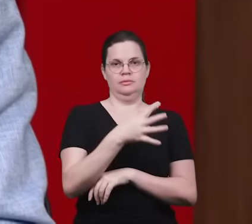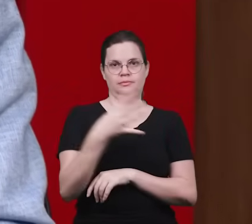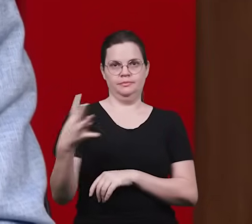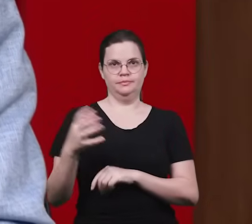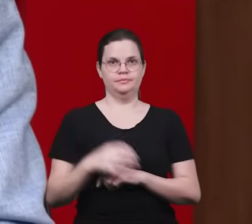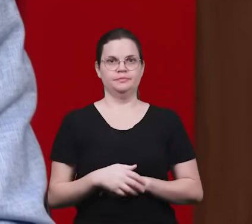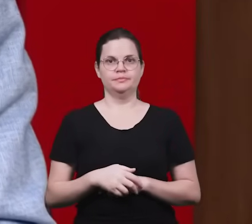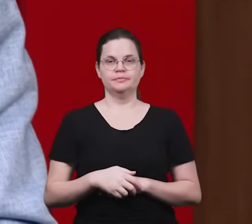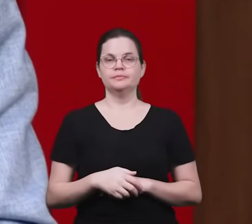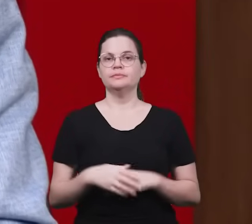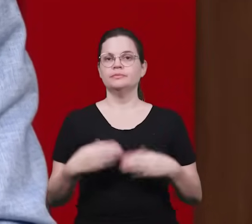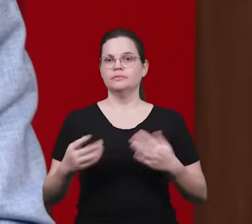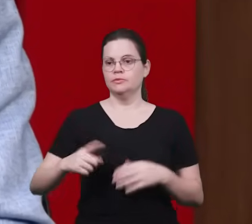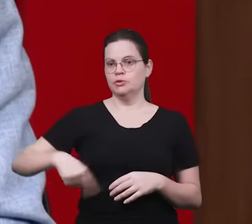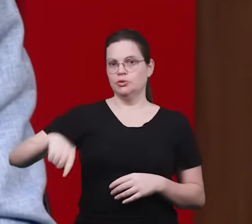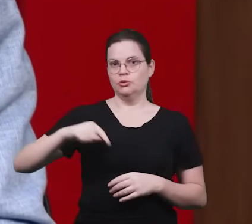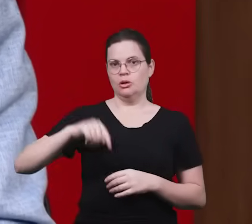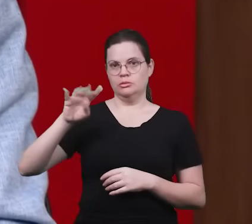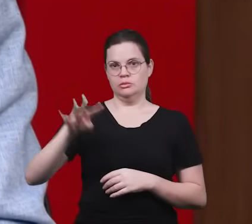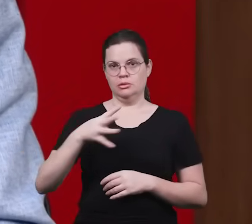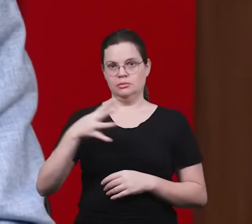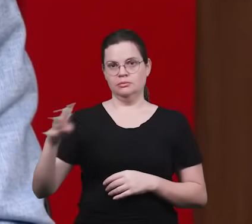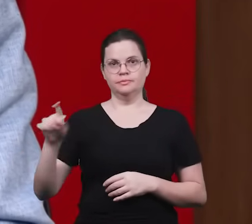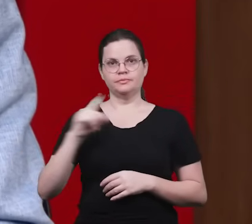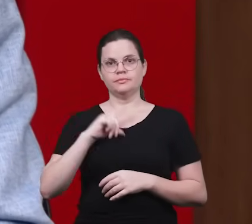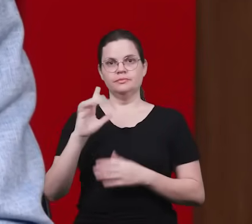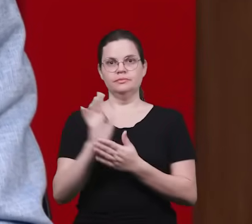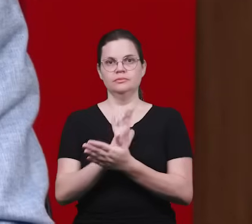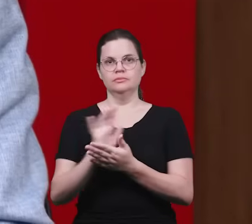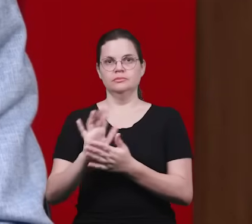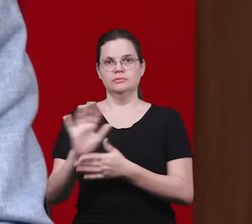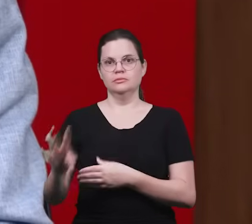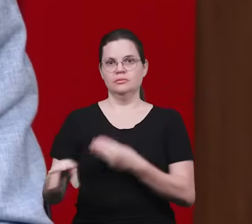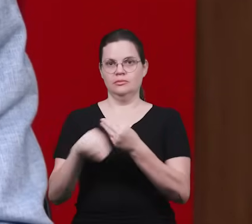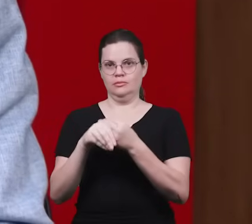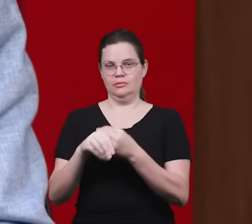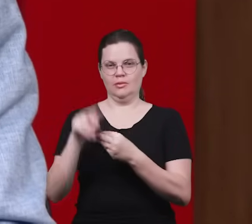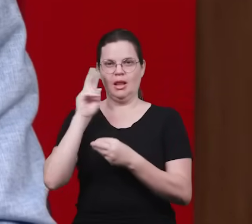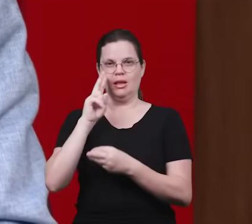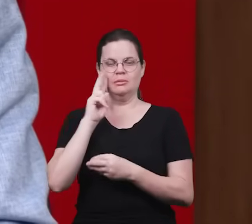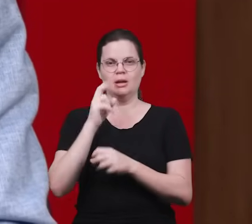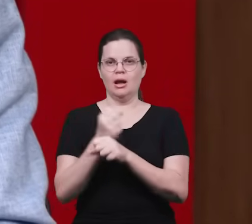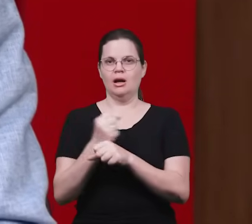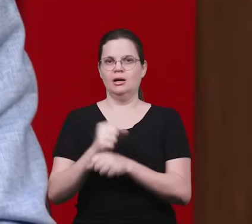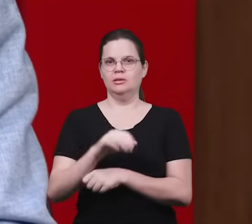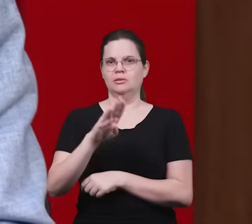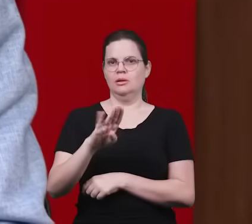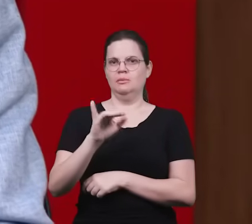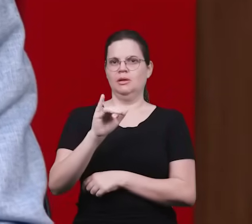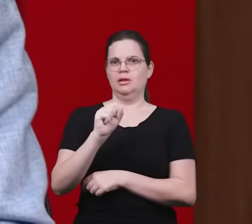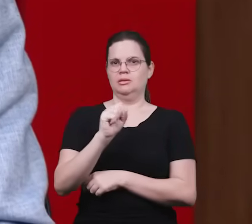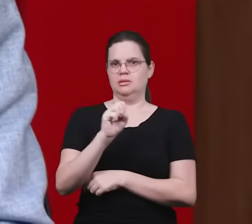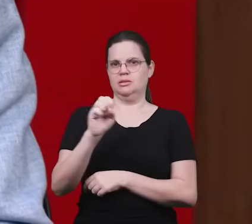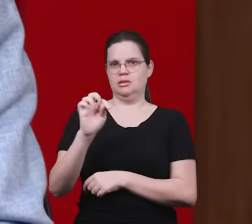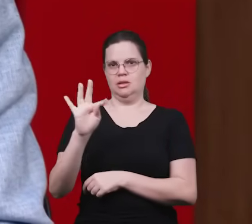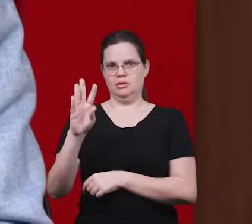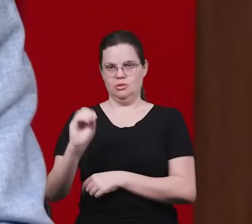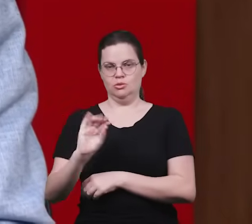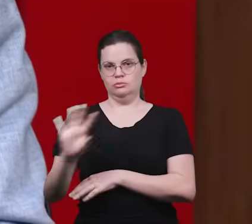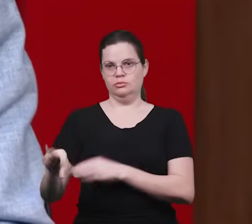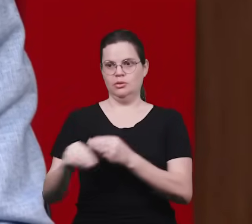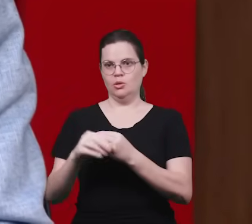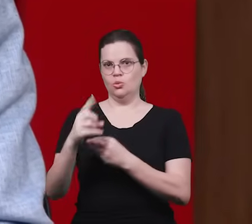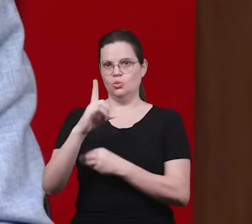gregoriano há uma compensação. Nós sempre temos a compensação chamada do ano bissexto, para fazer essa compensação de